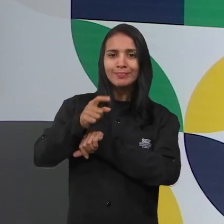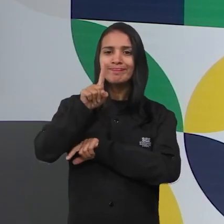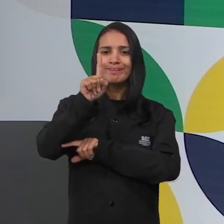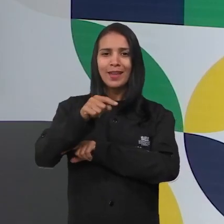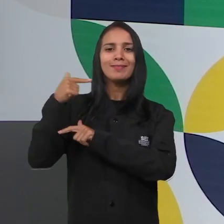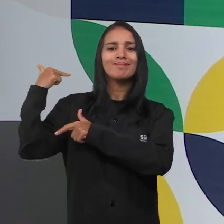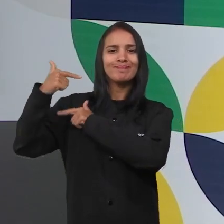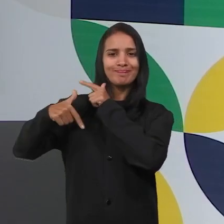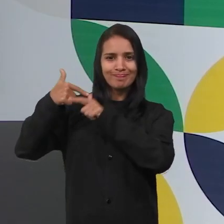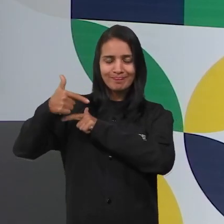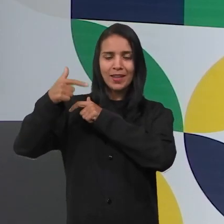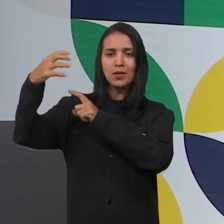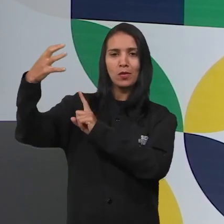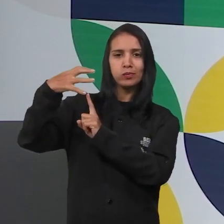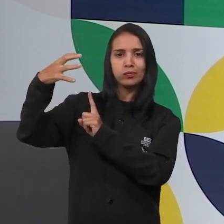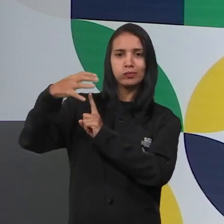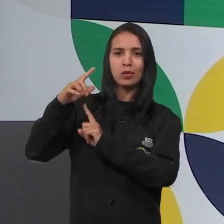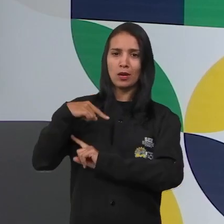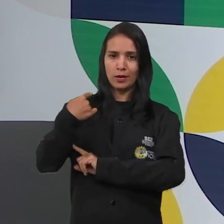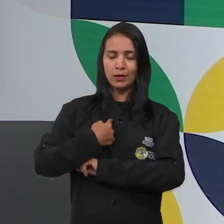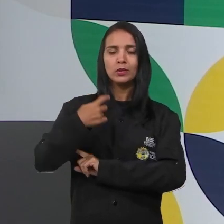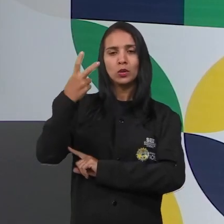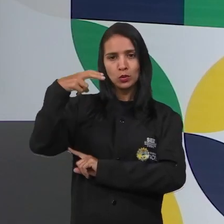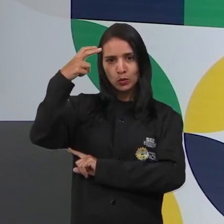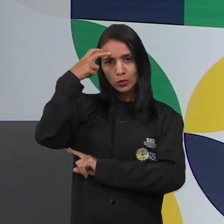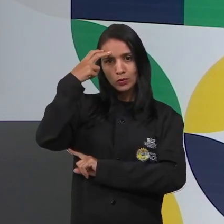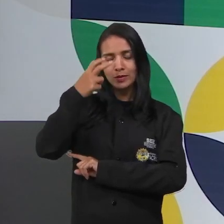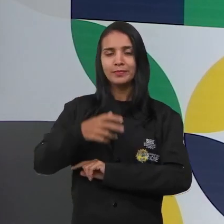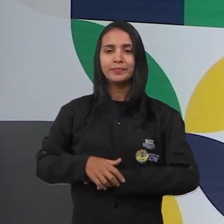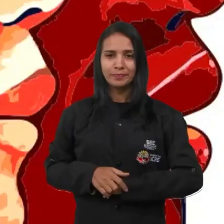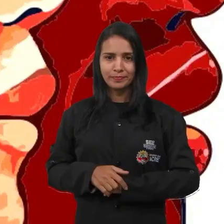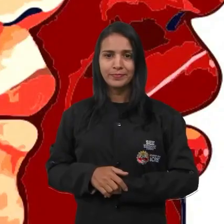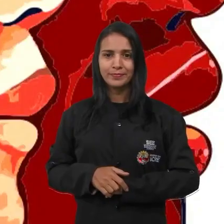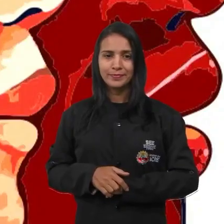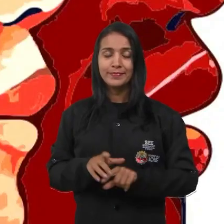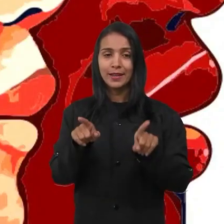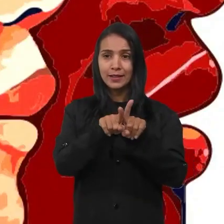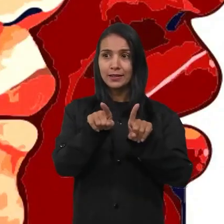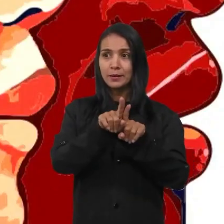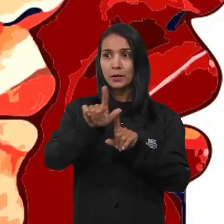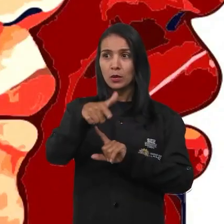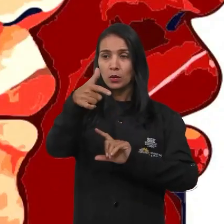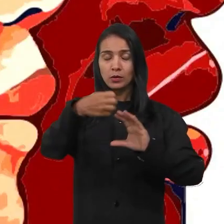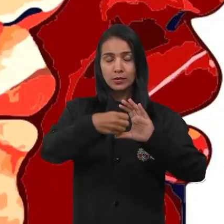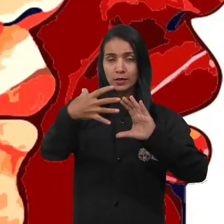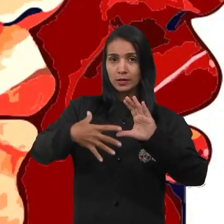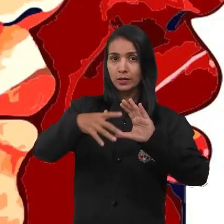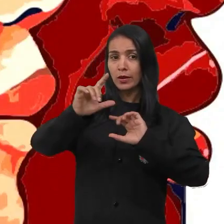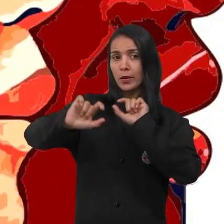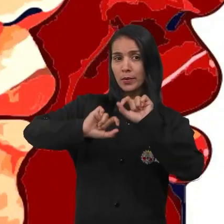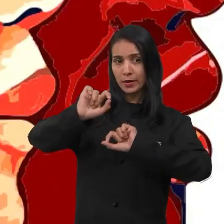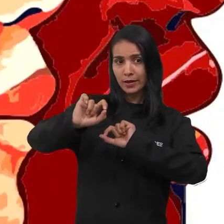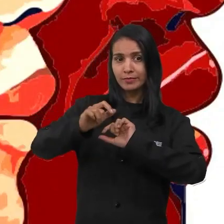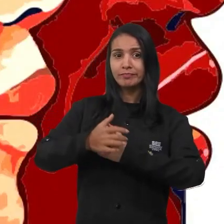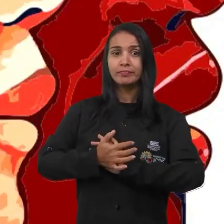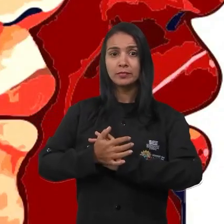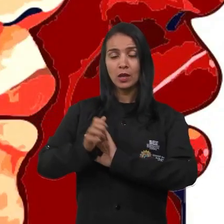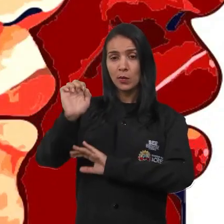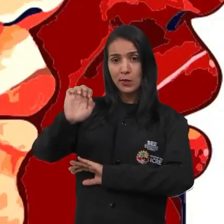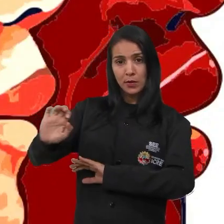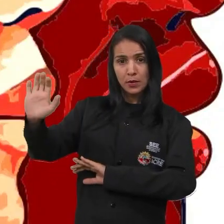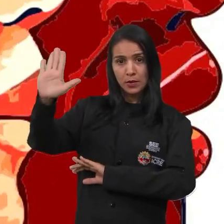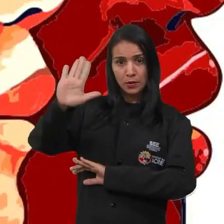sendo contribuição desses povos, certo? Outra característica também é que, além dos